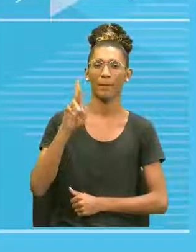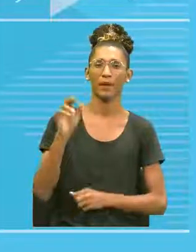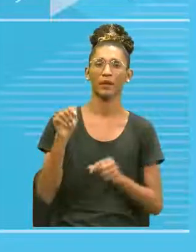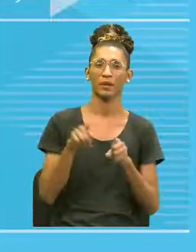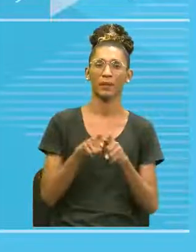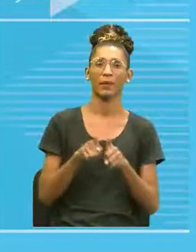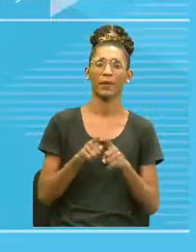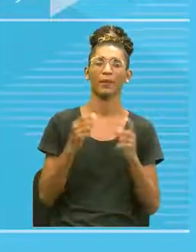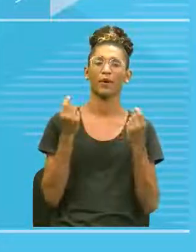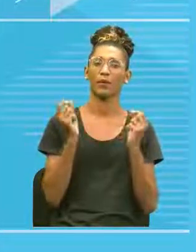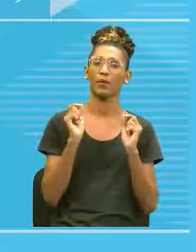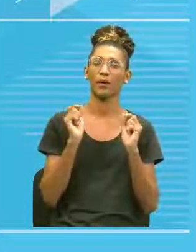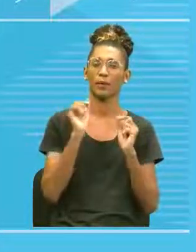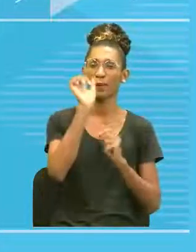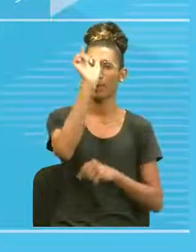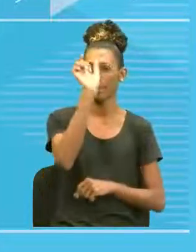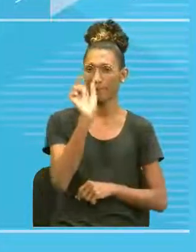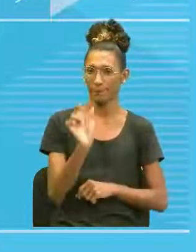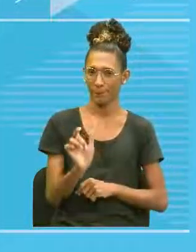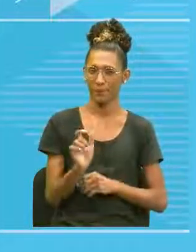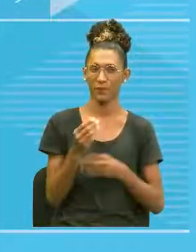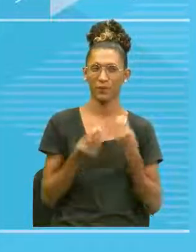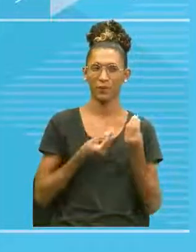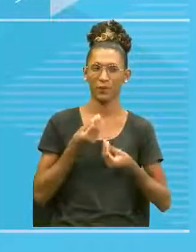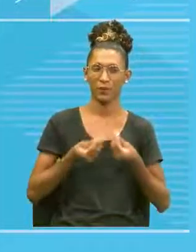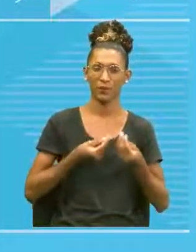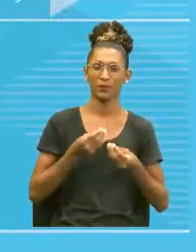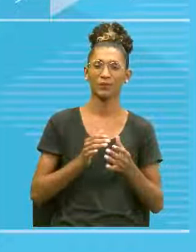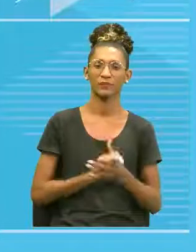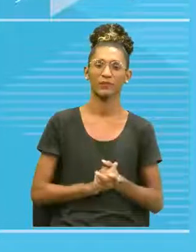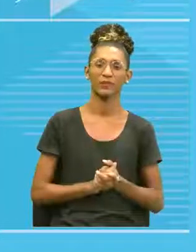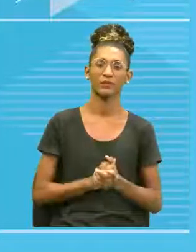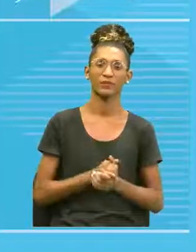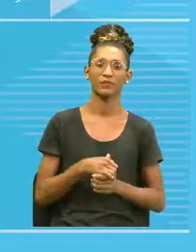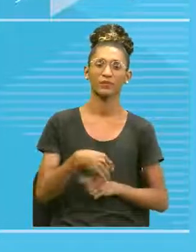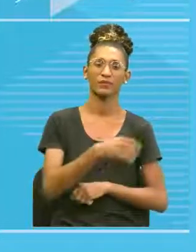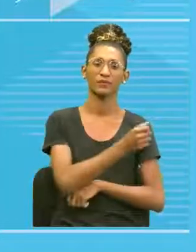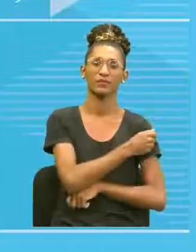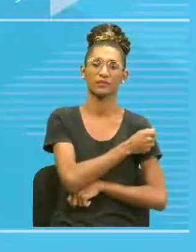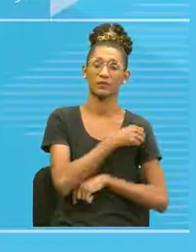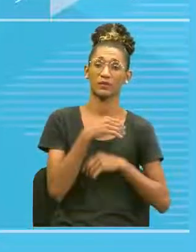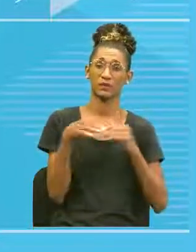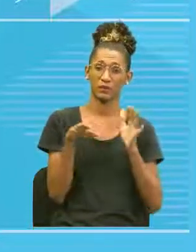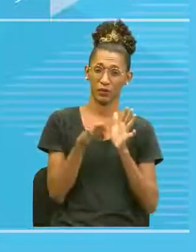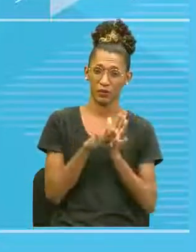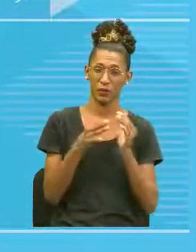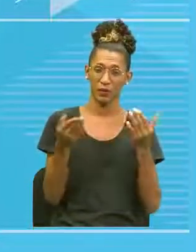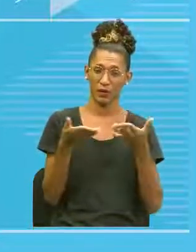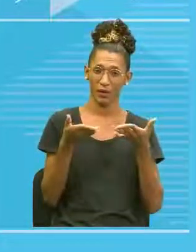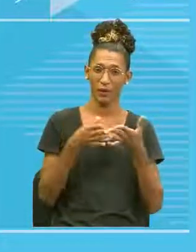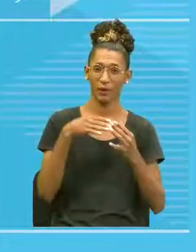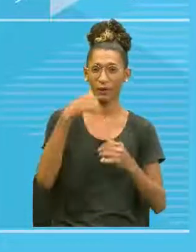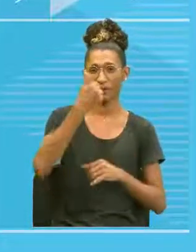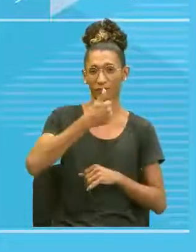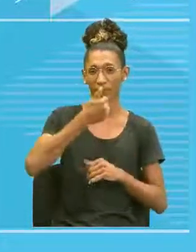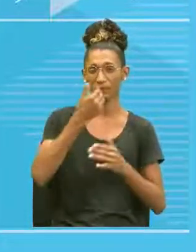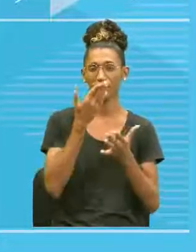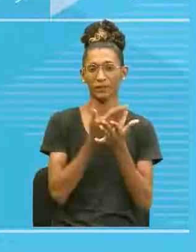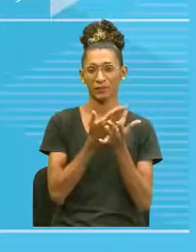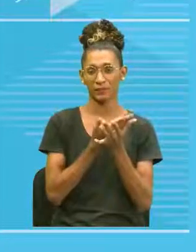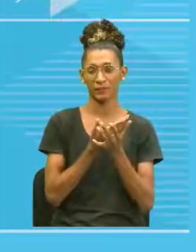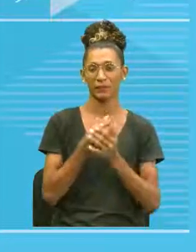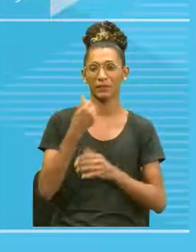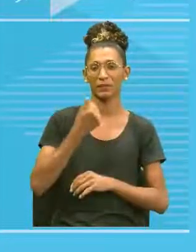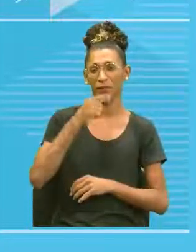outro verbo no pretérito pluscuamperfecto para quem acabou de chegar agora essa primeira aula se